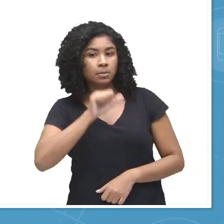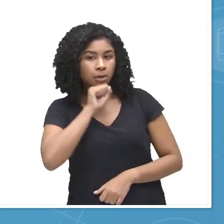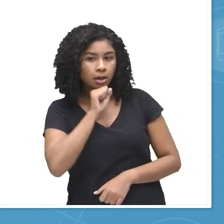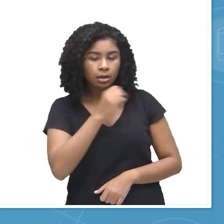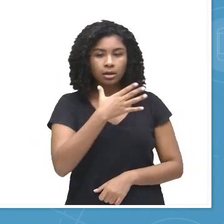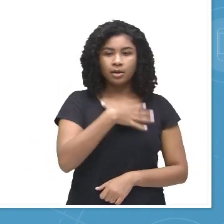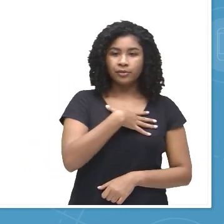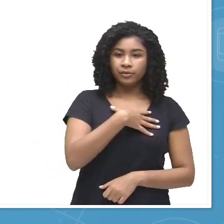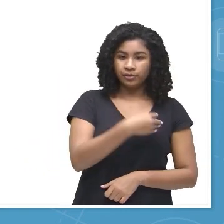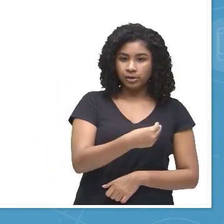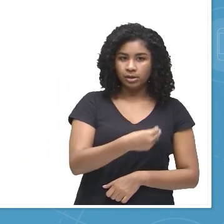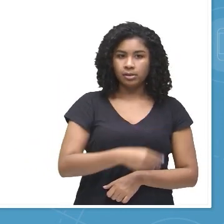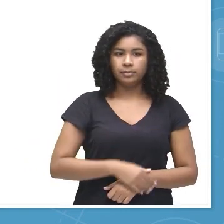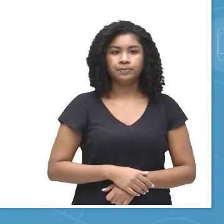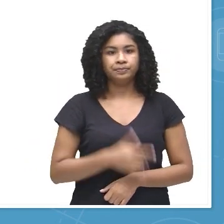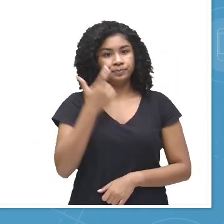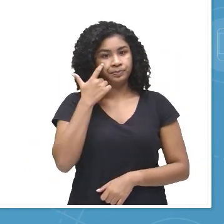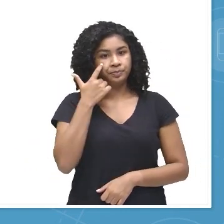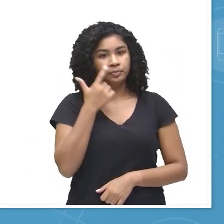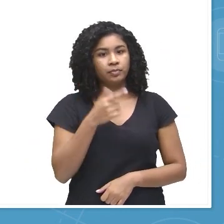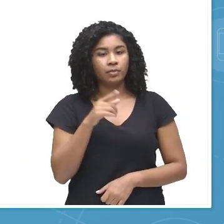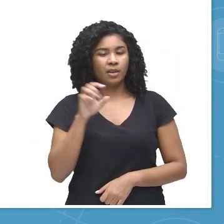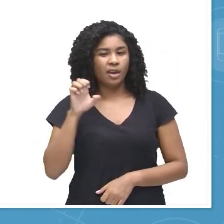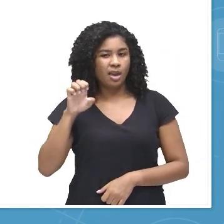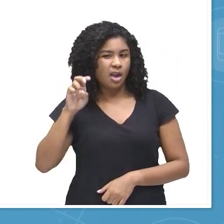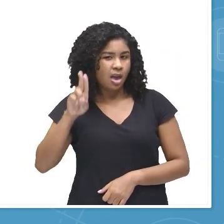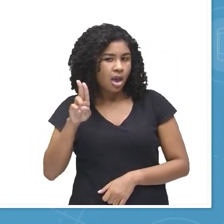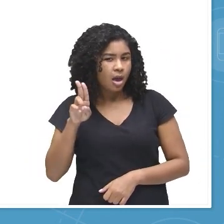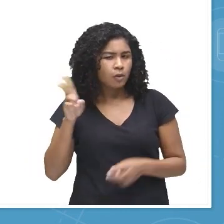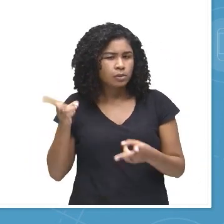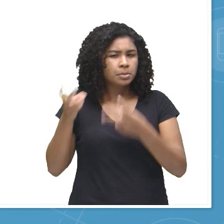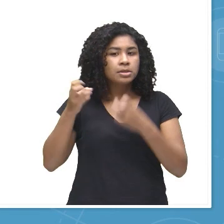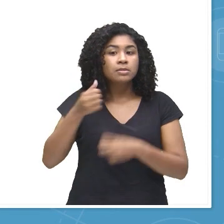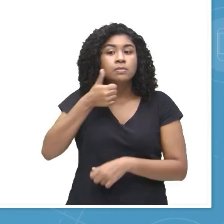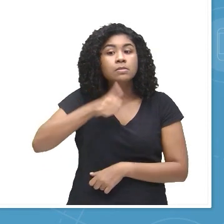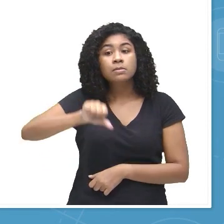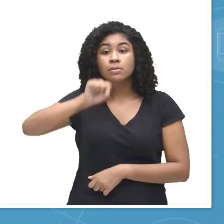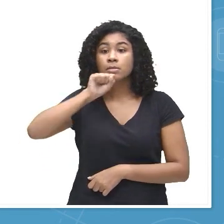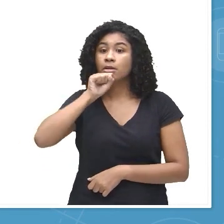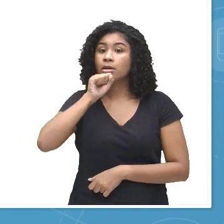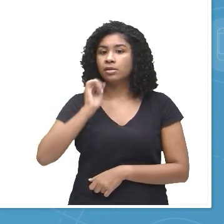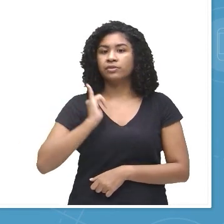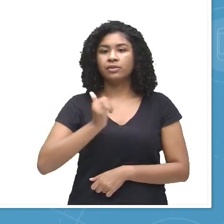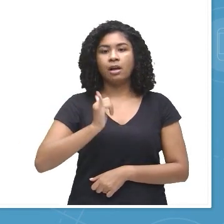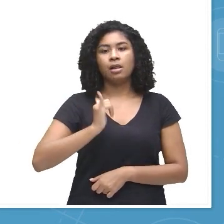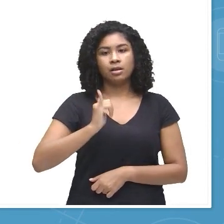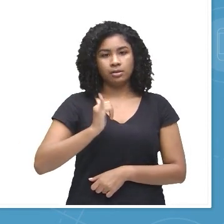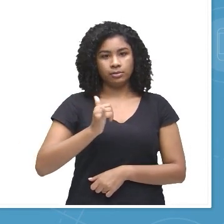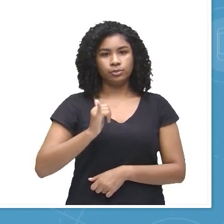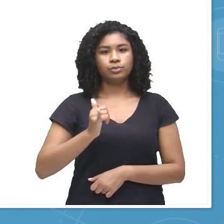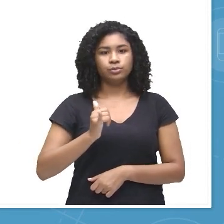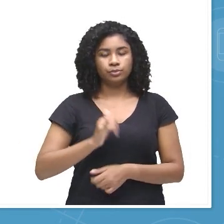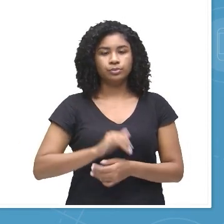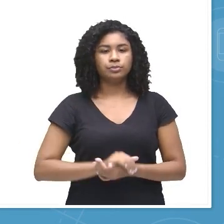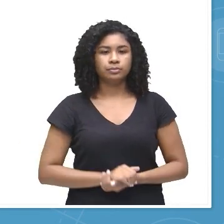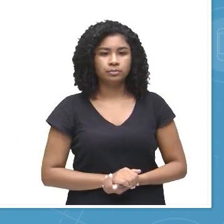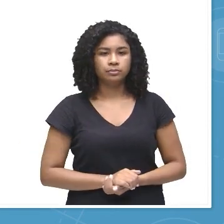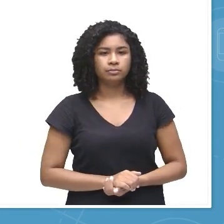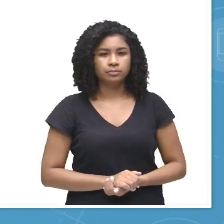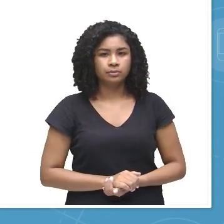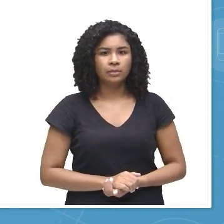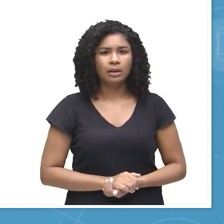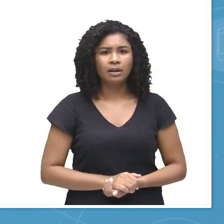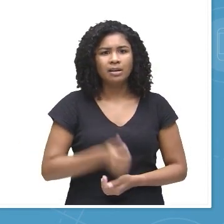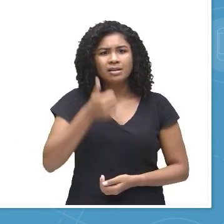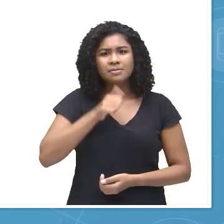diz eu aqui, ó, é a mãe, tá? A mãe que está falando. A tua idade, ela começa a falar, né? Lá vem a mãe de